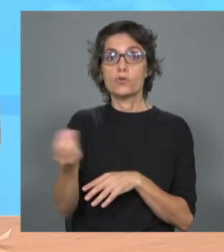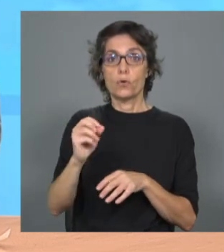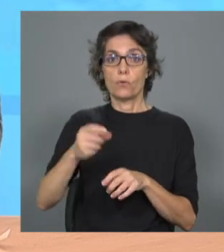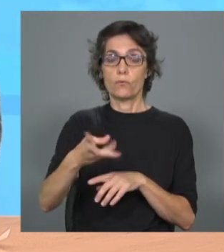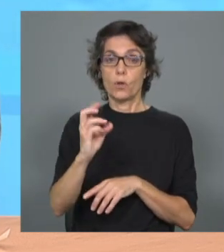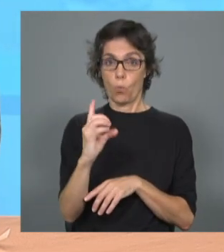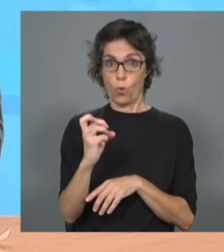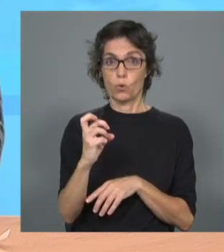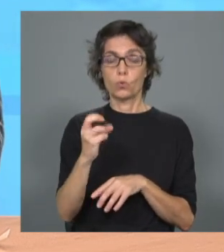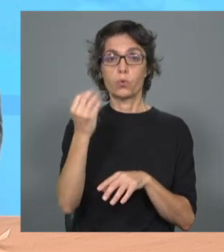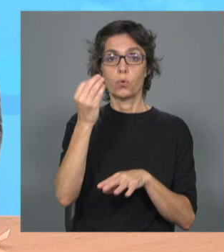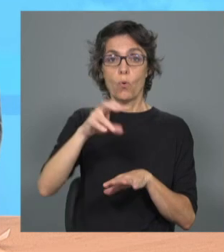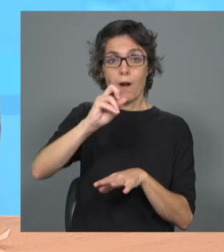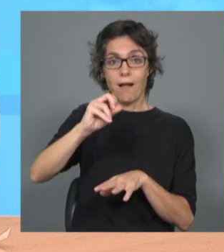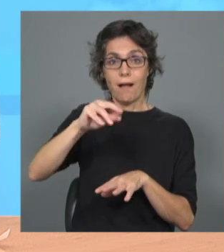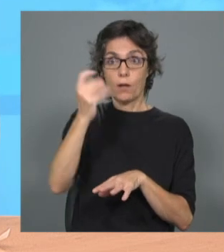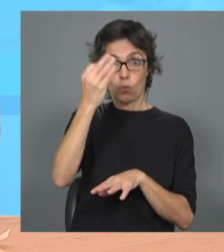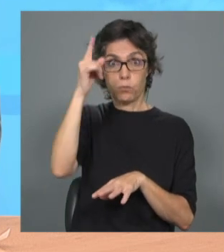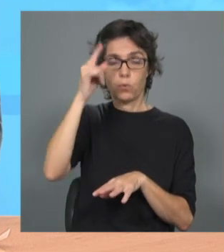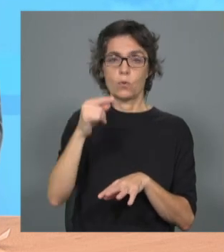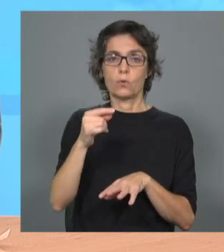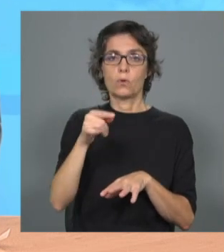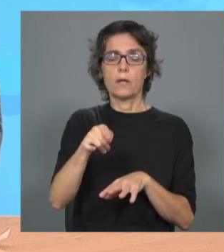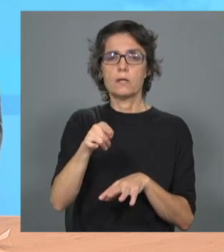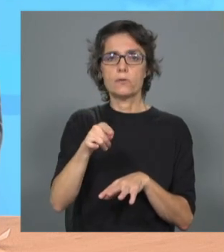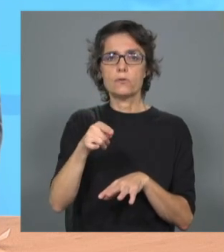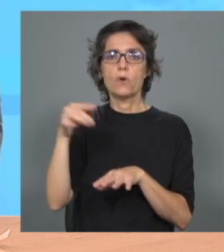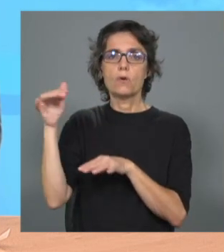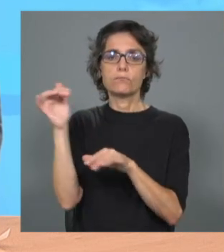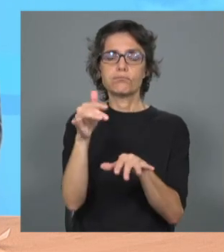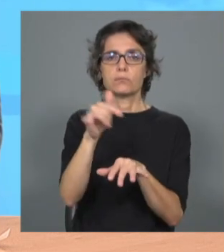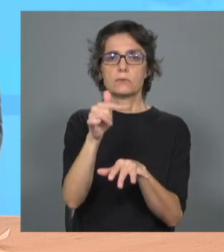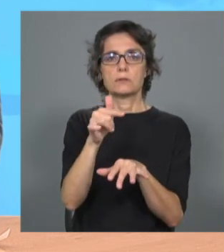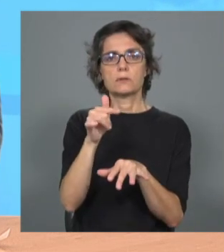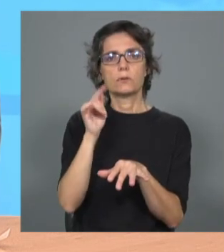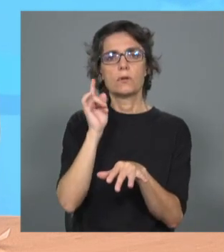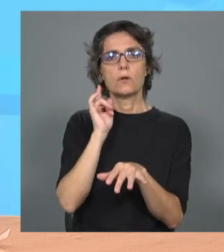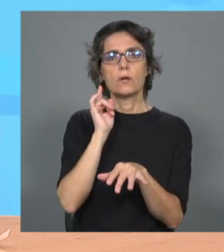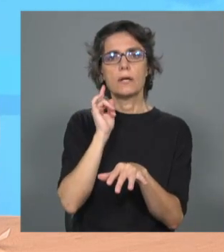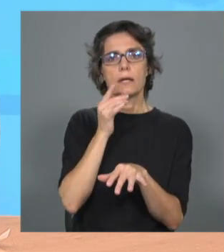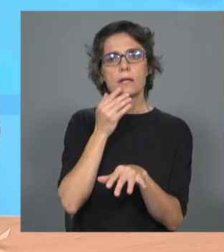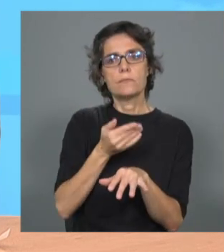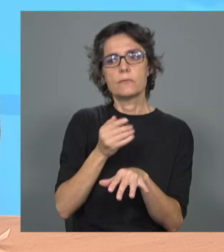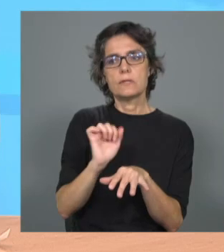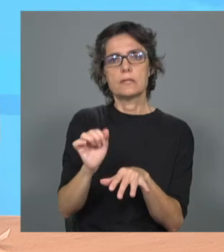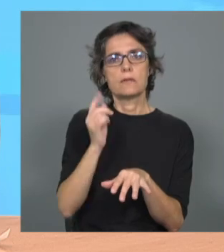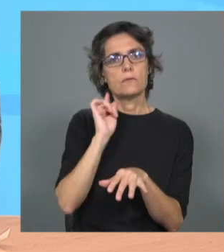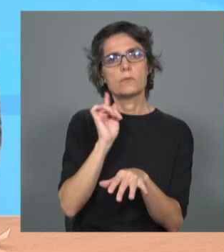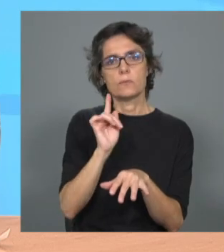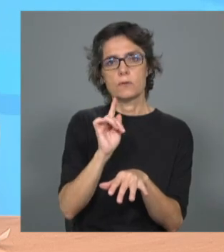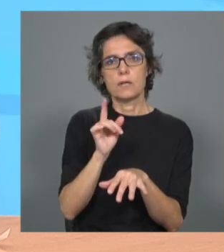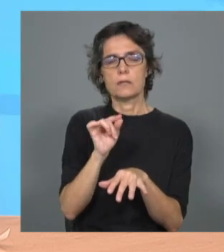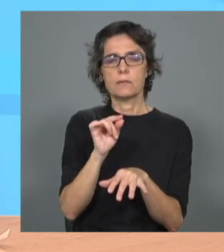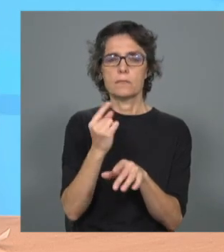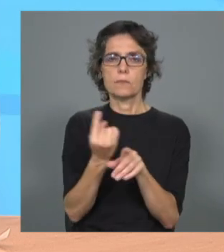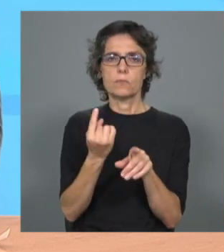um grupo de 2 famílias. E essa presença foi muito importante, vai ao encontro dessa experiência positiva,